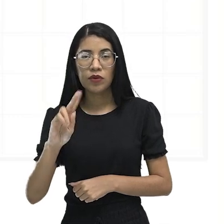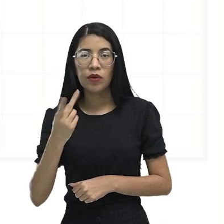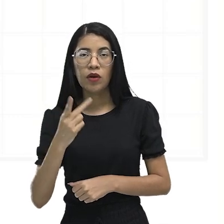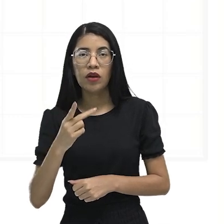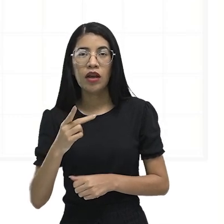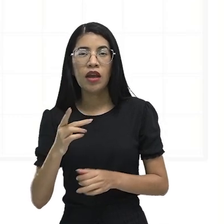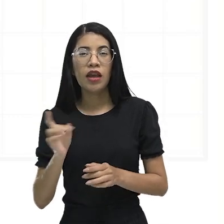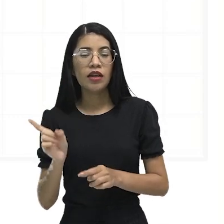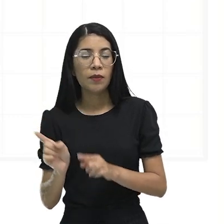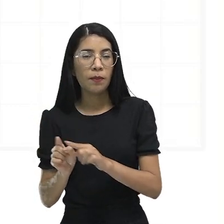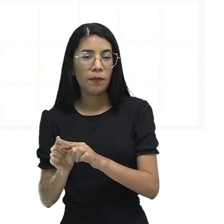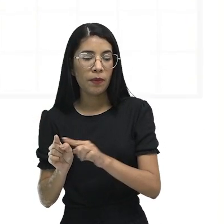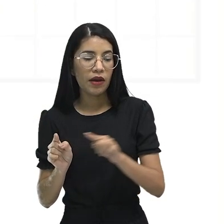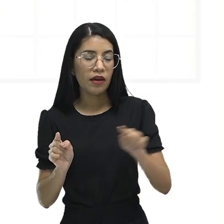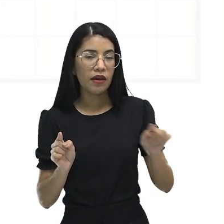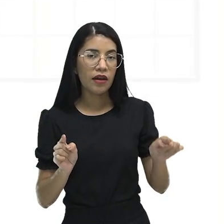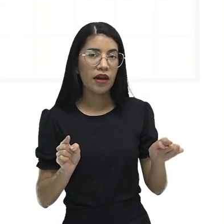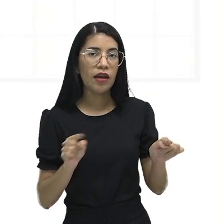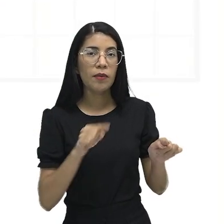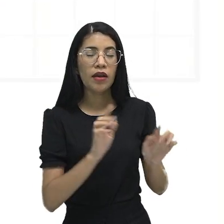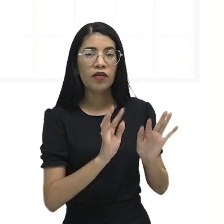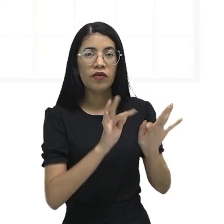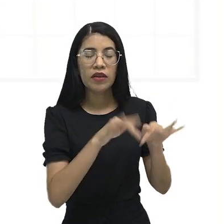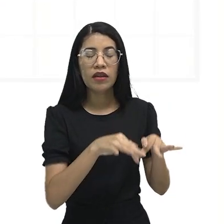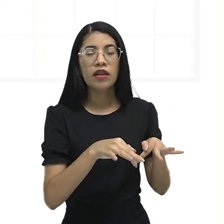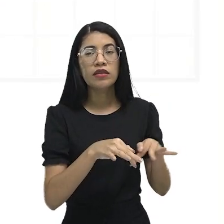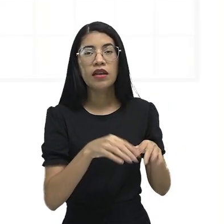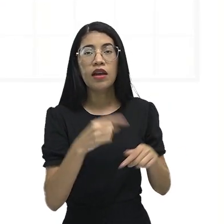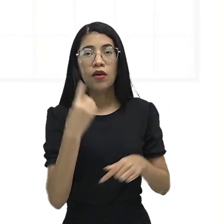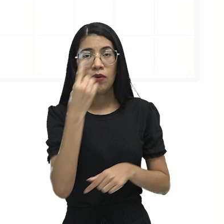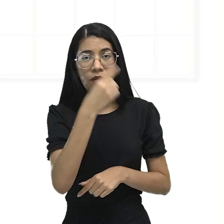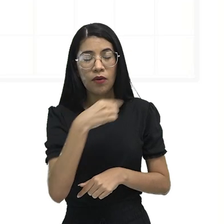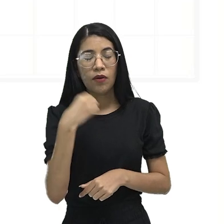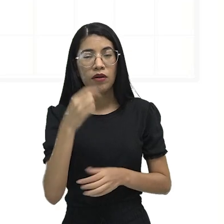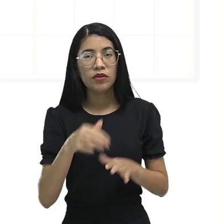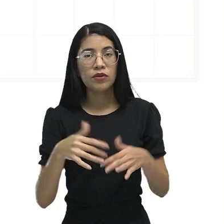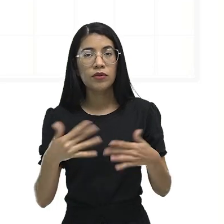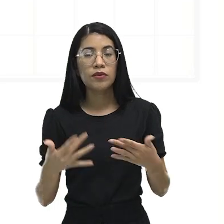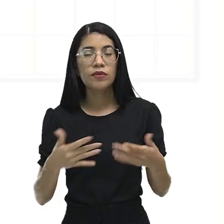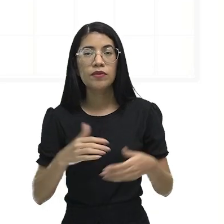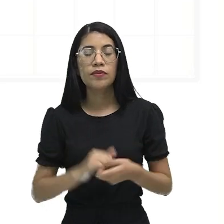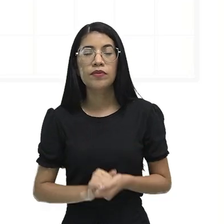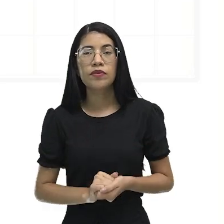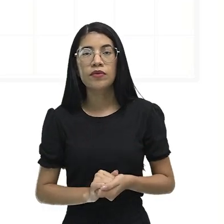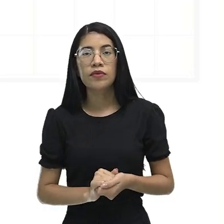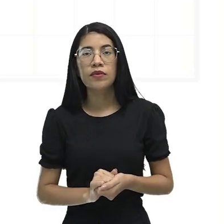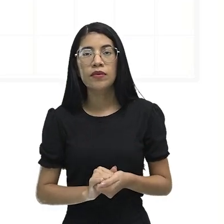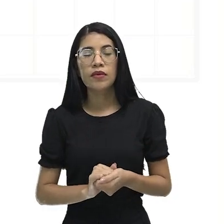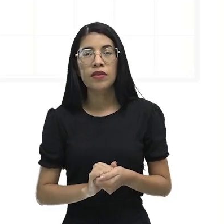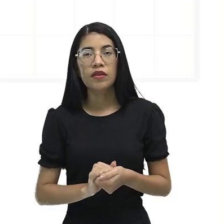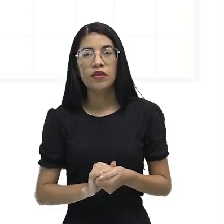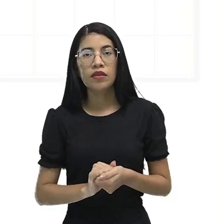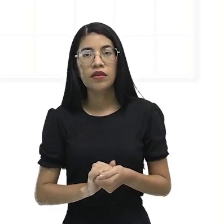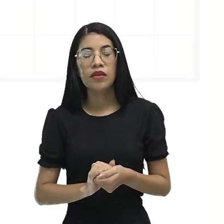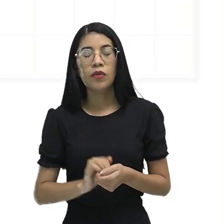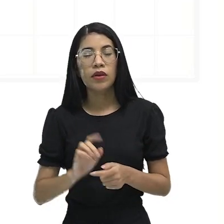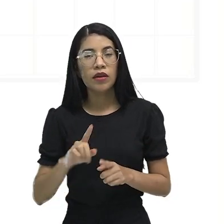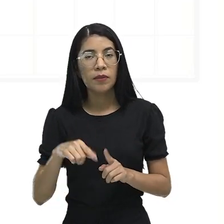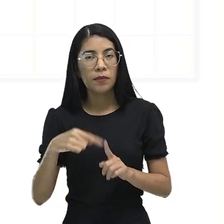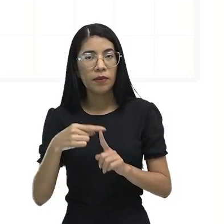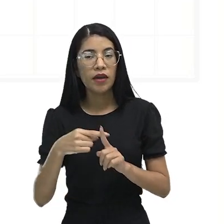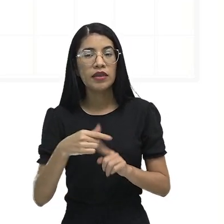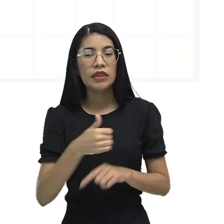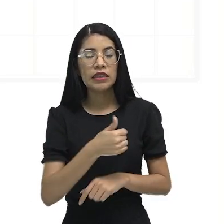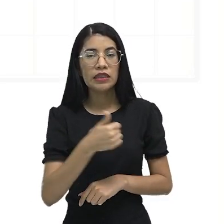completaria o trajeto? Vamos lá então? Veja, ele aumentou para 110 km por hora.